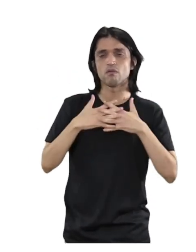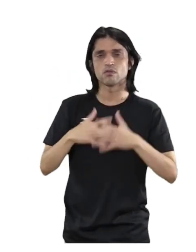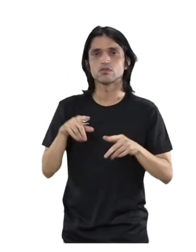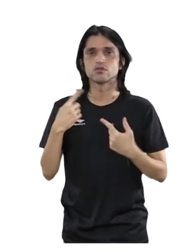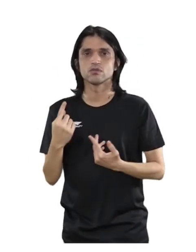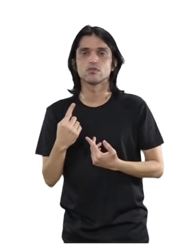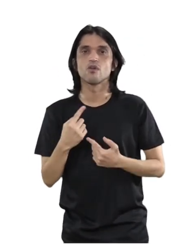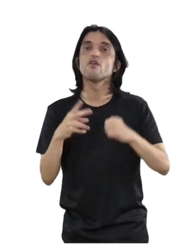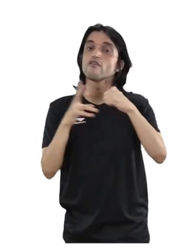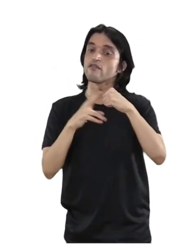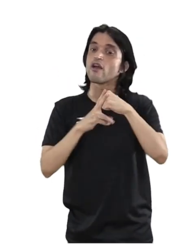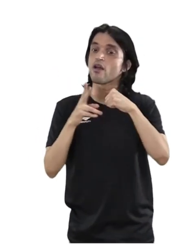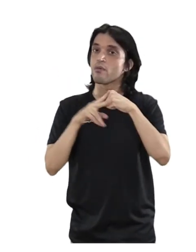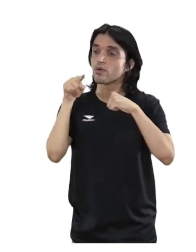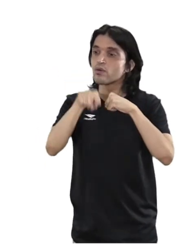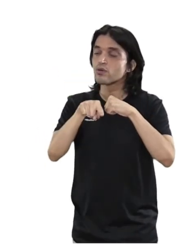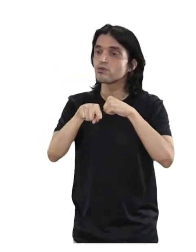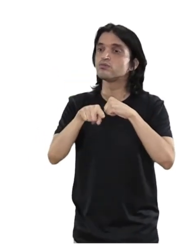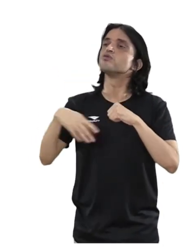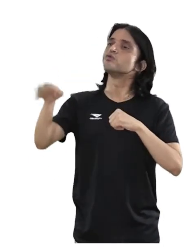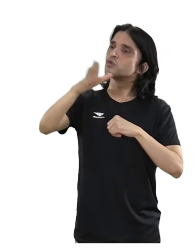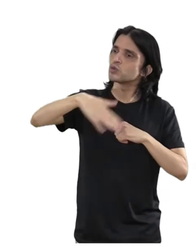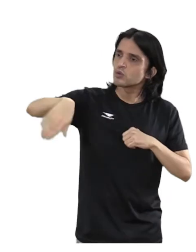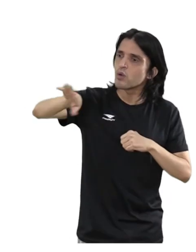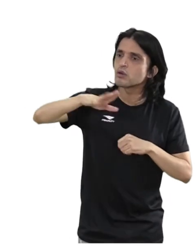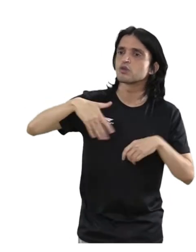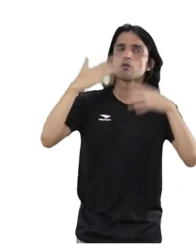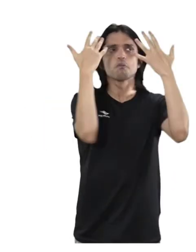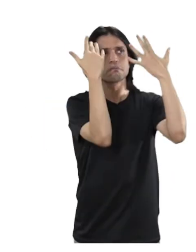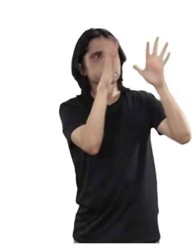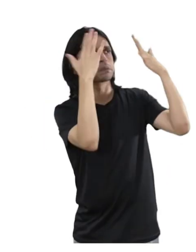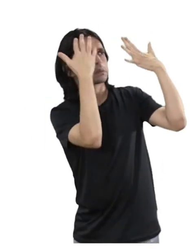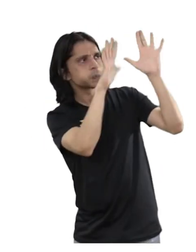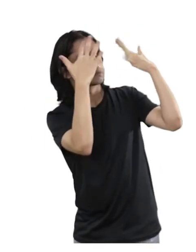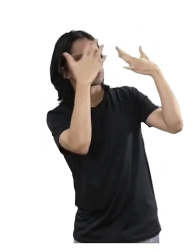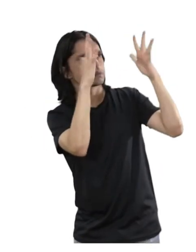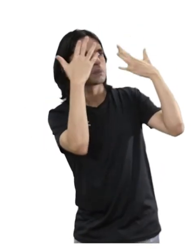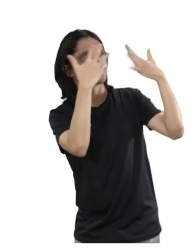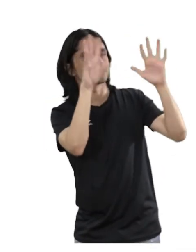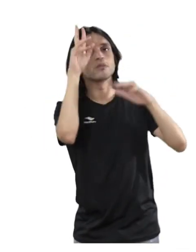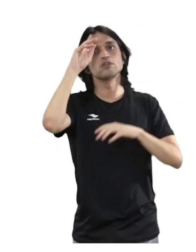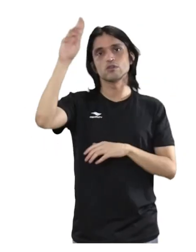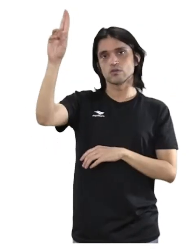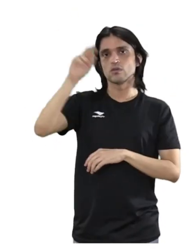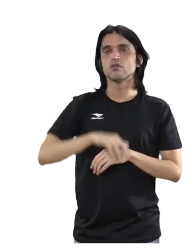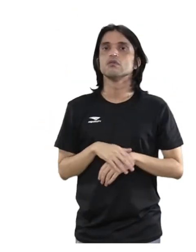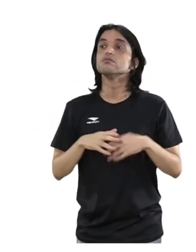Todos ofereceram muitos aplausos ao diretor. Todos ofereceram o quê? E a